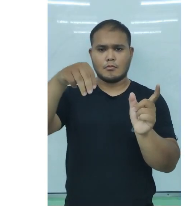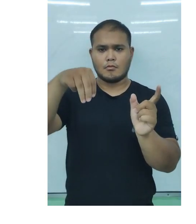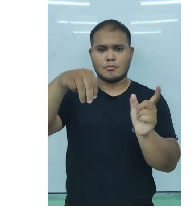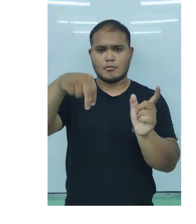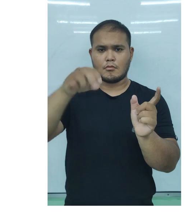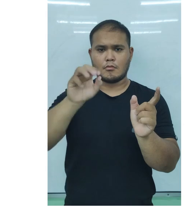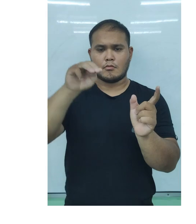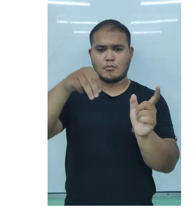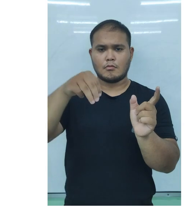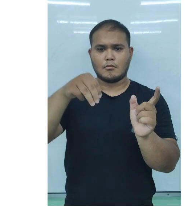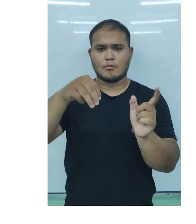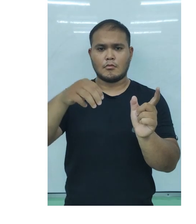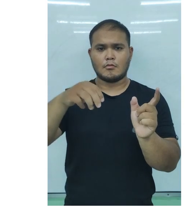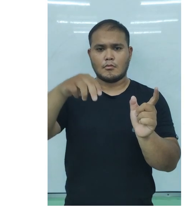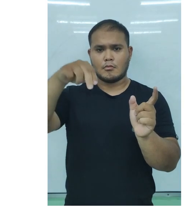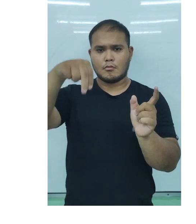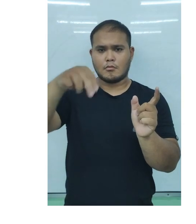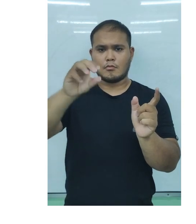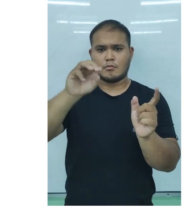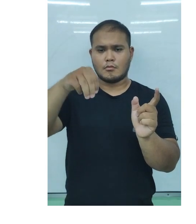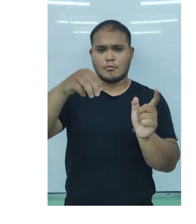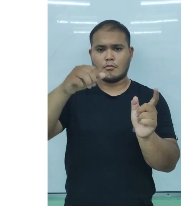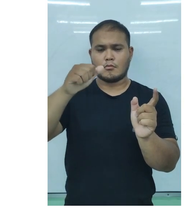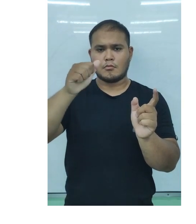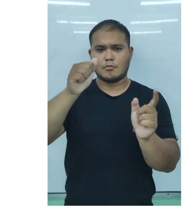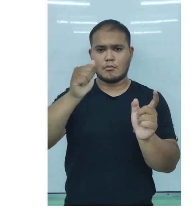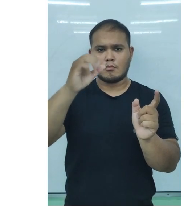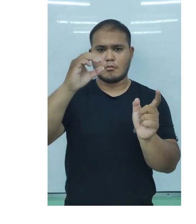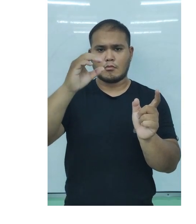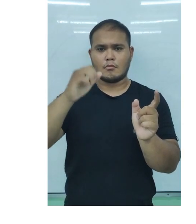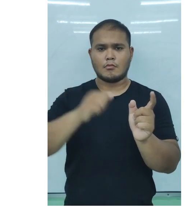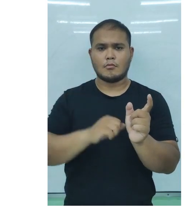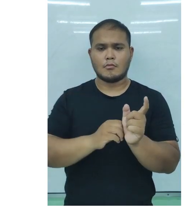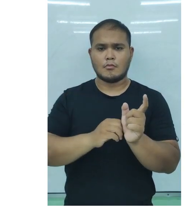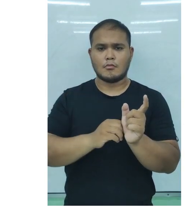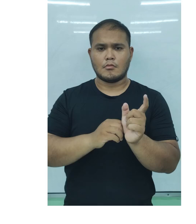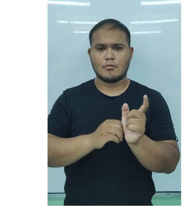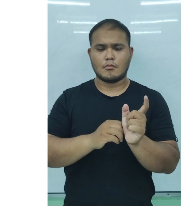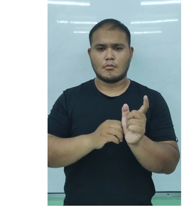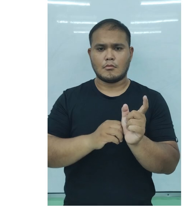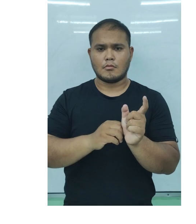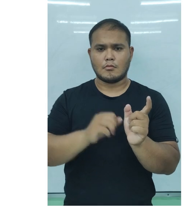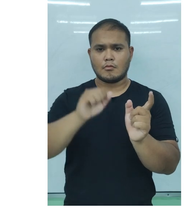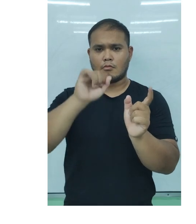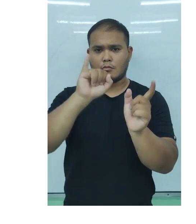ter fortiores no masculino e no feminino. E vamos ter fortiora no neutro. Aqui